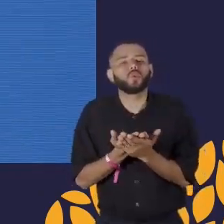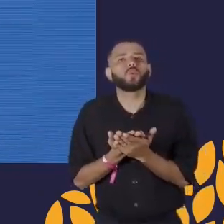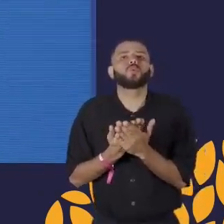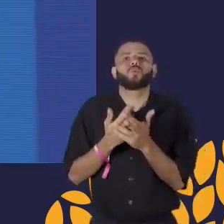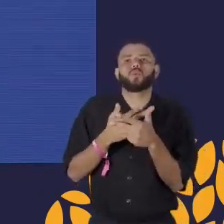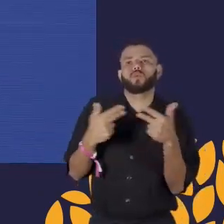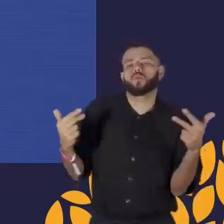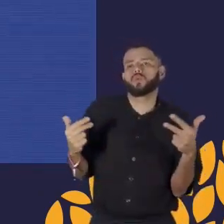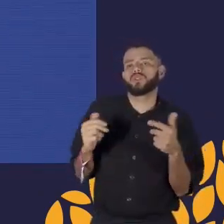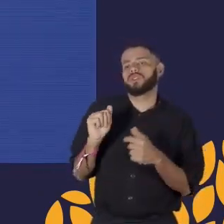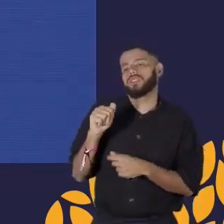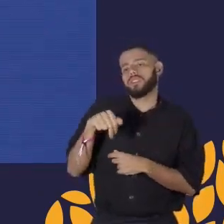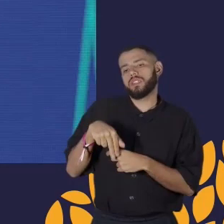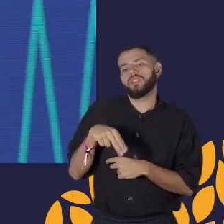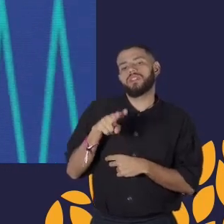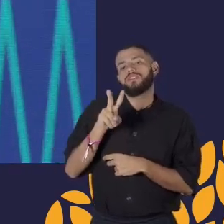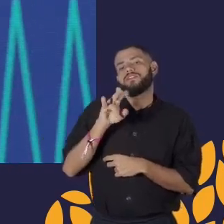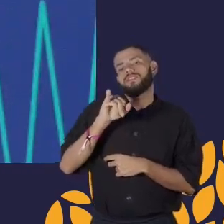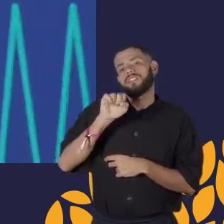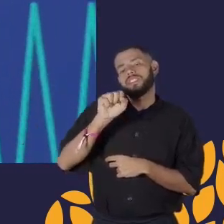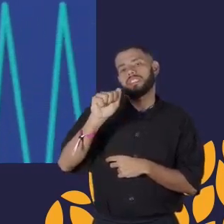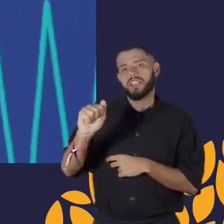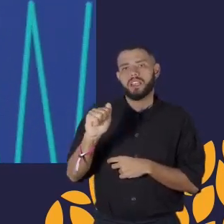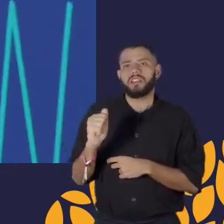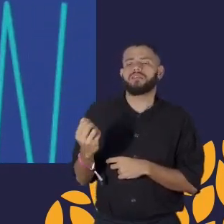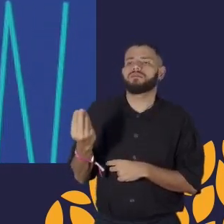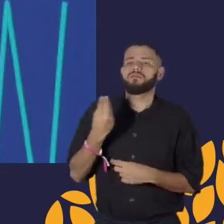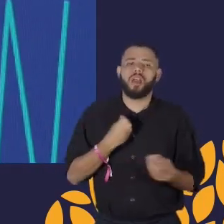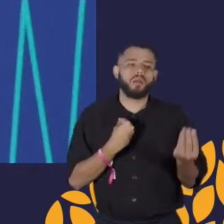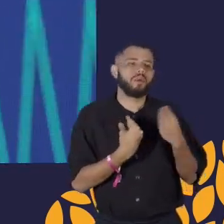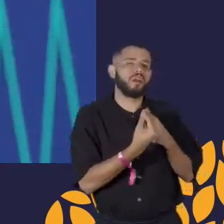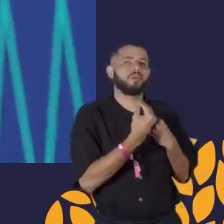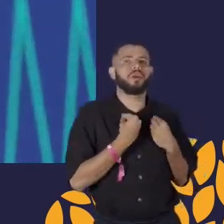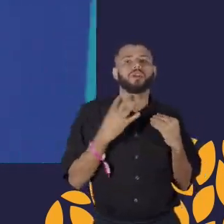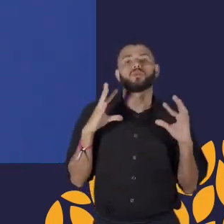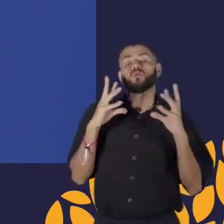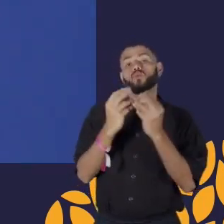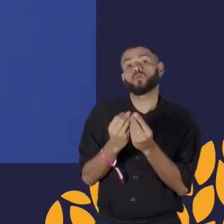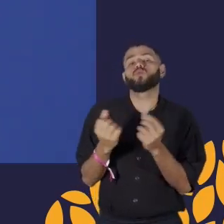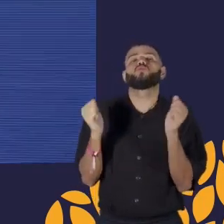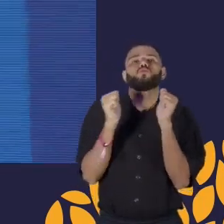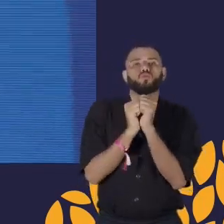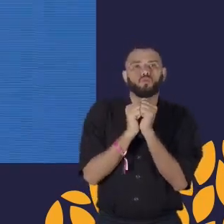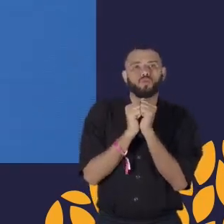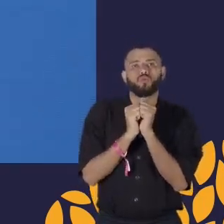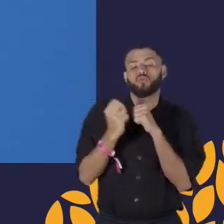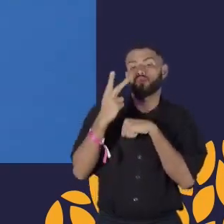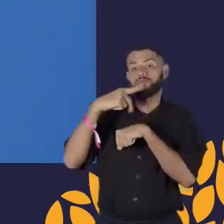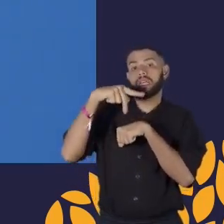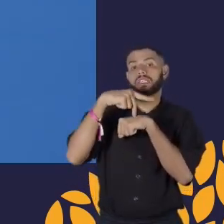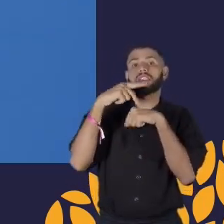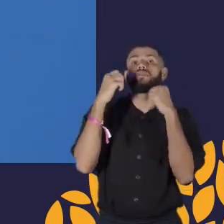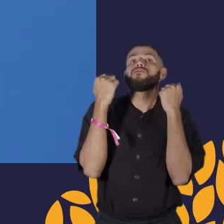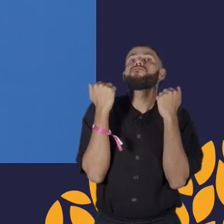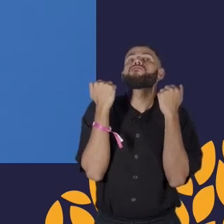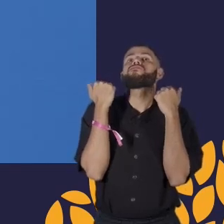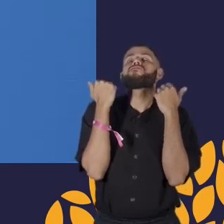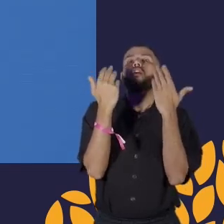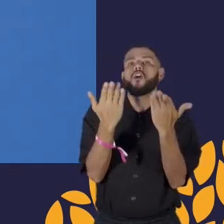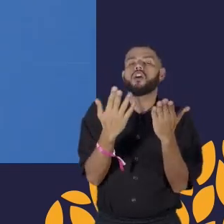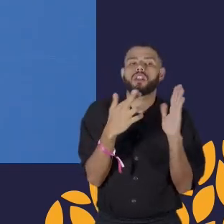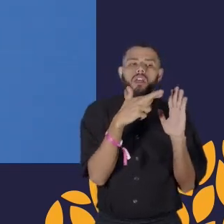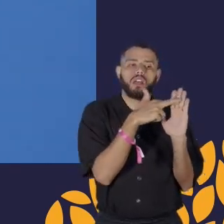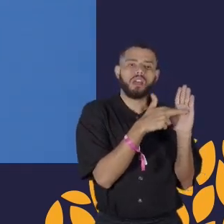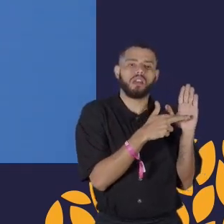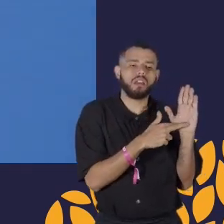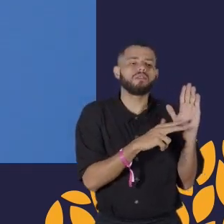a Anvisa foi trazendo isso tudo junto. Os países lá fora foram regulamentando,